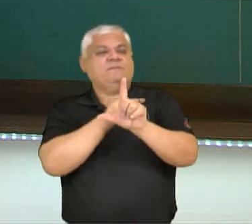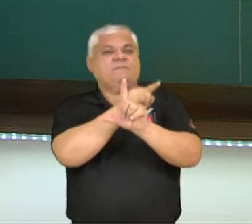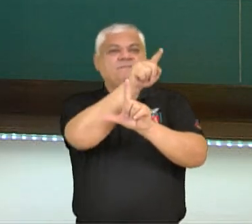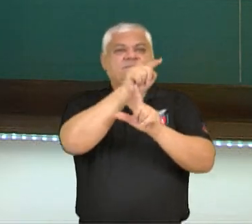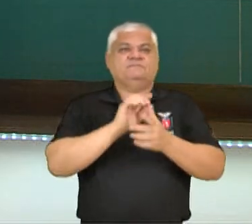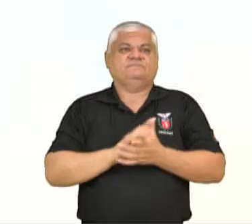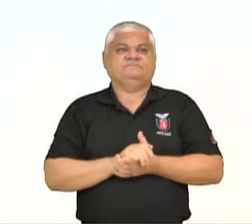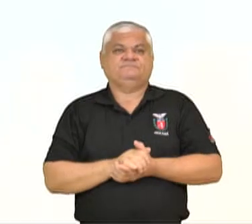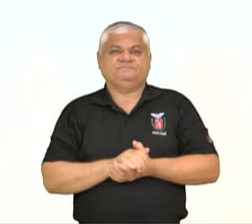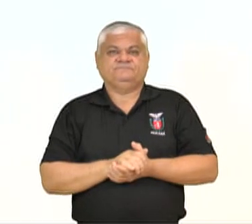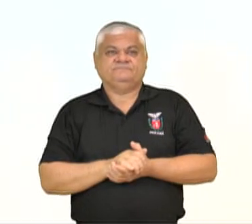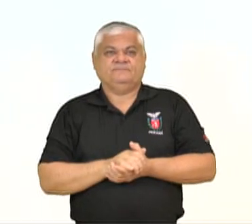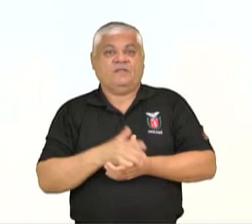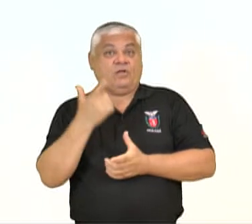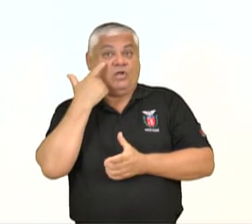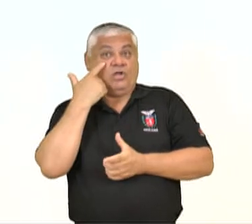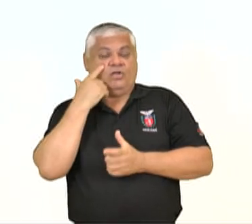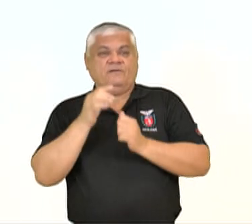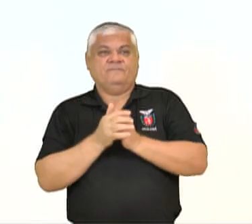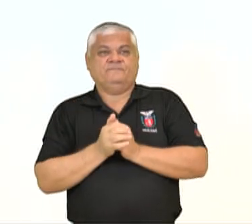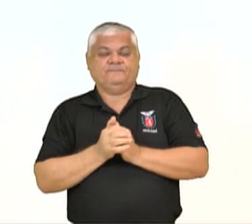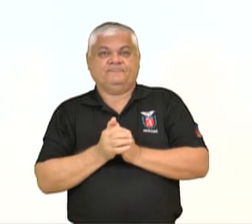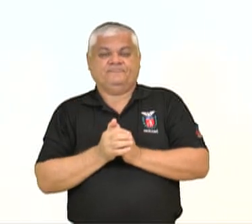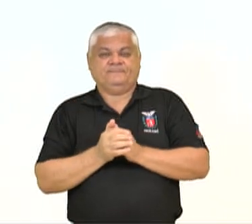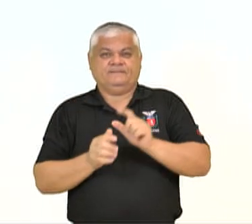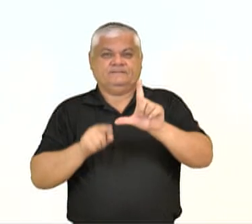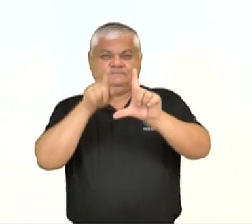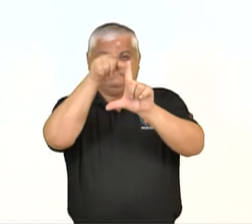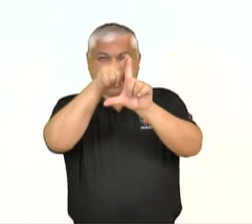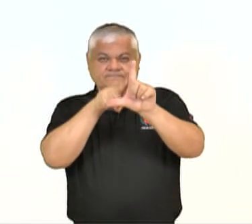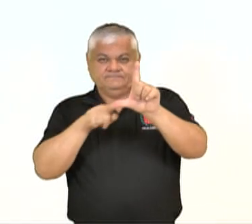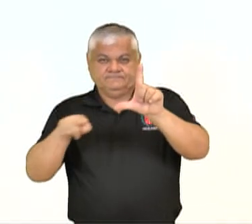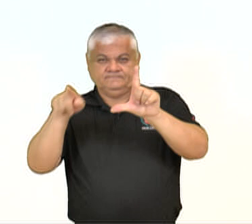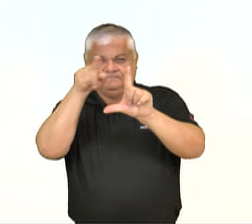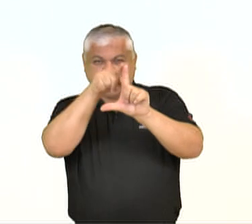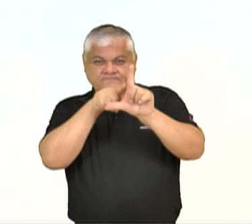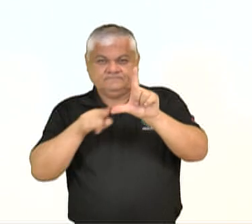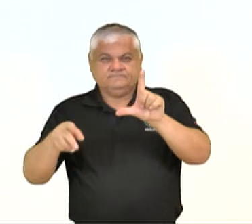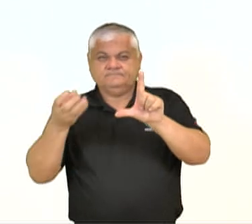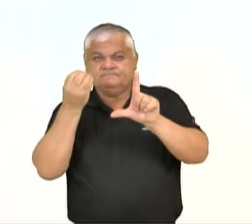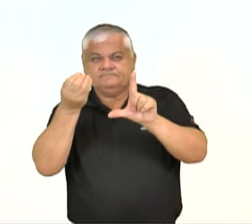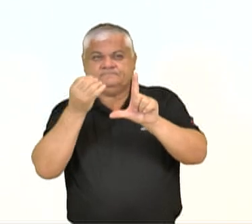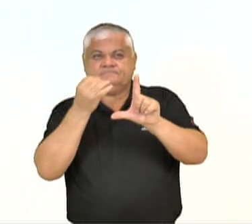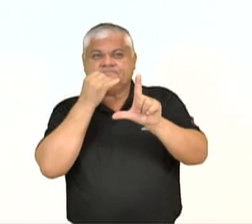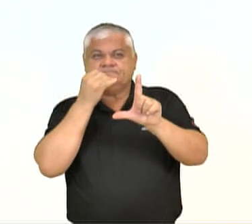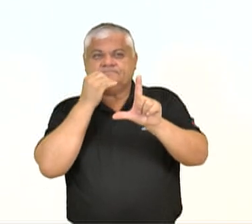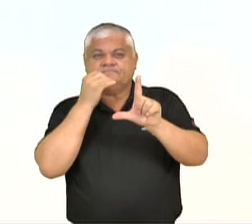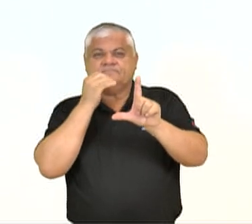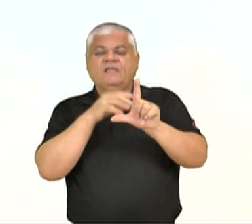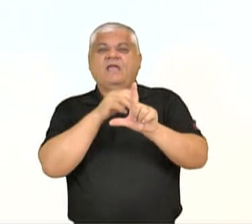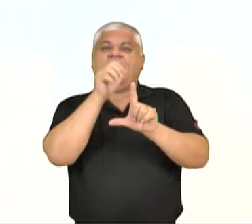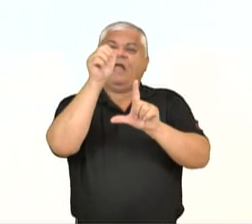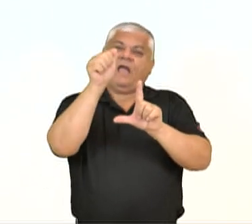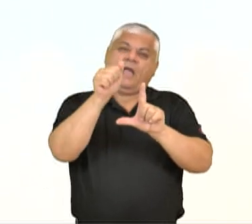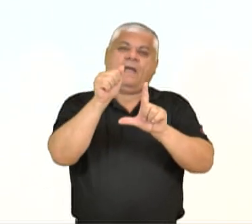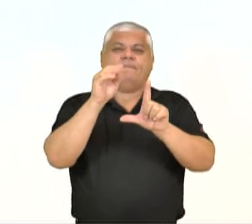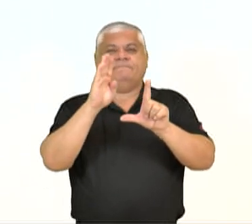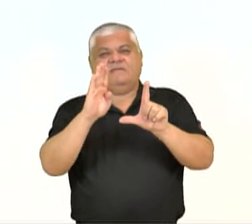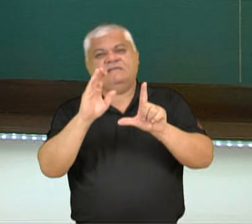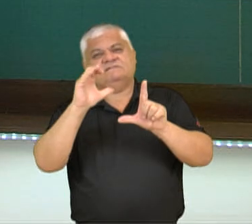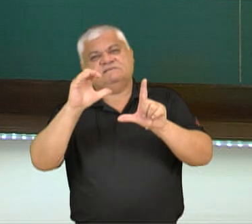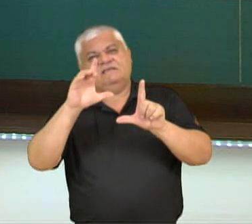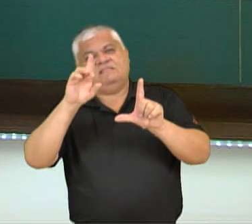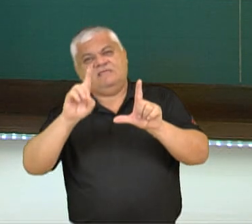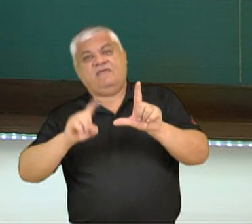parábola. Então veja bem, vamos representar, né, cada um desses pontos, né, vamos chamar de ponto A, B, C, D e